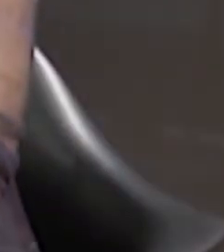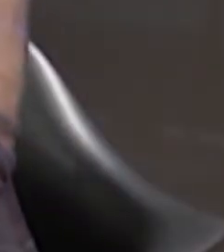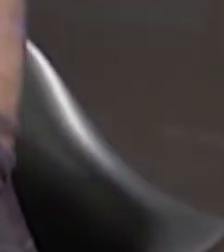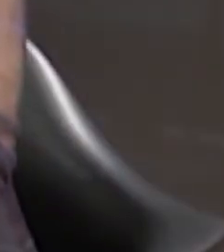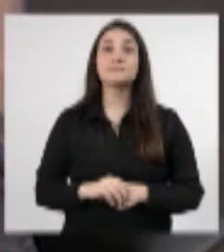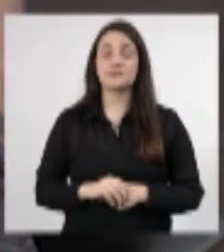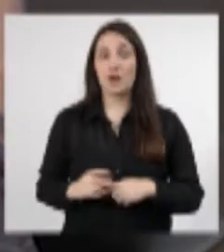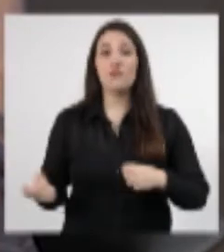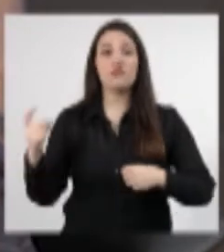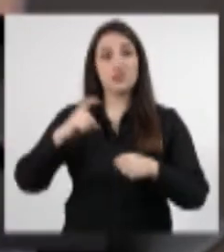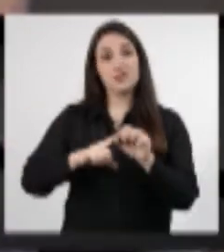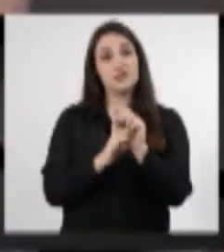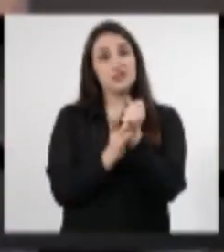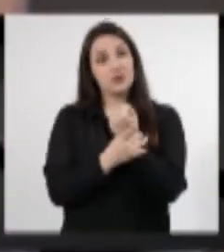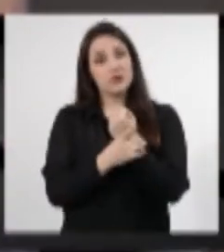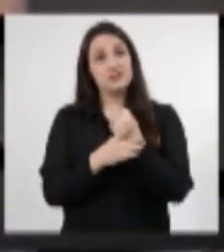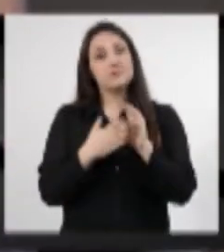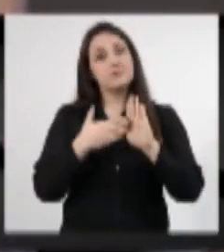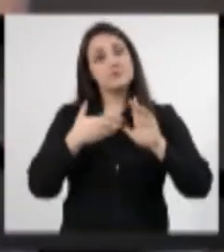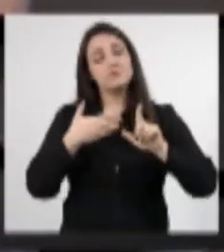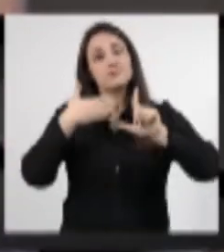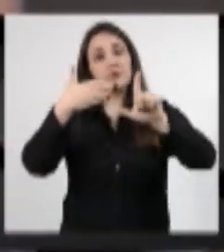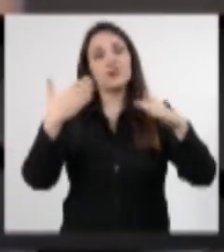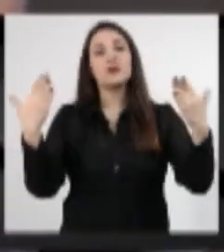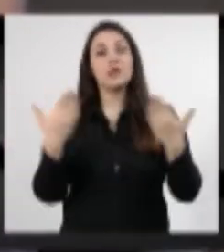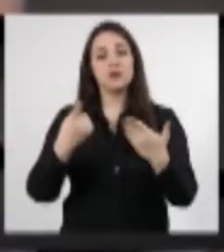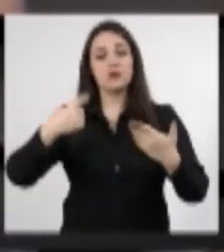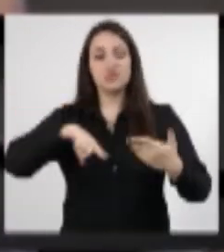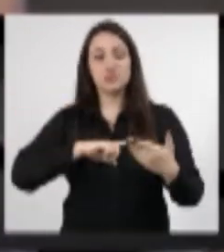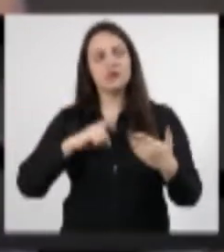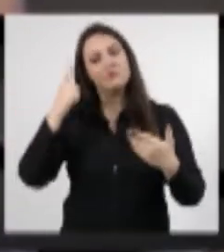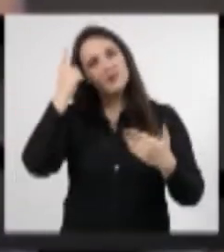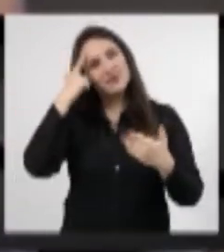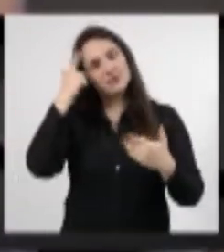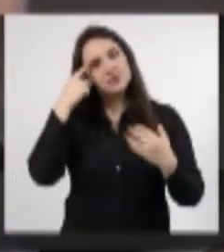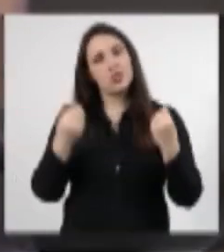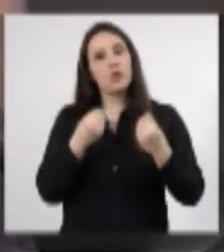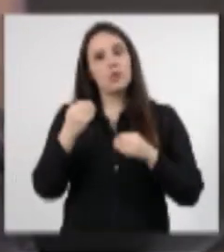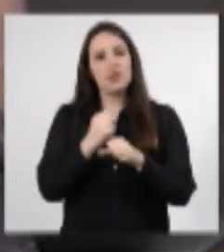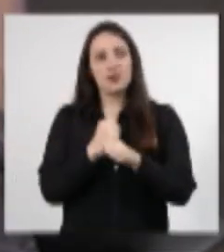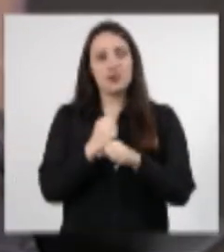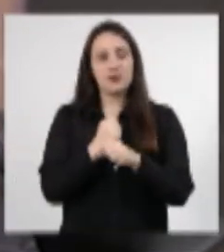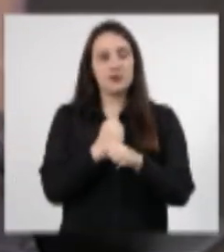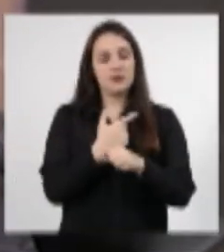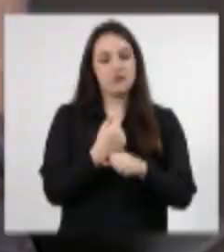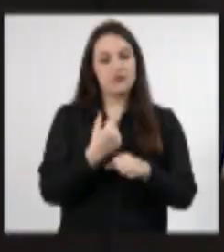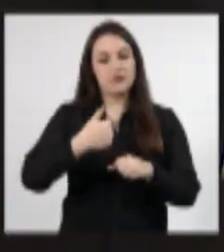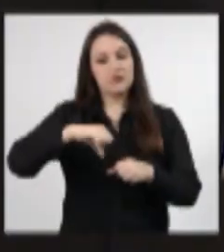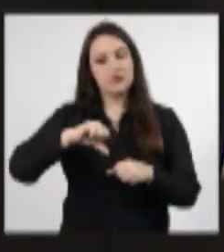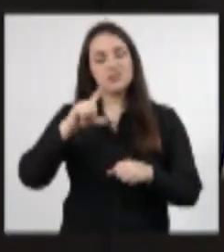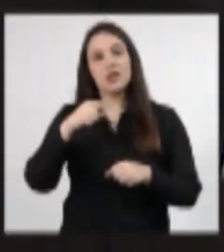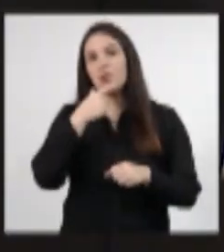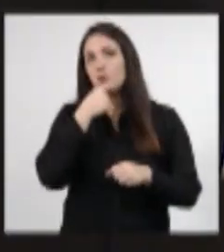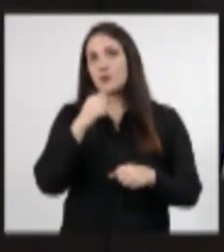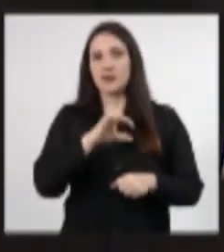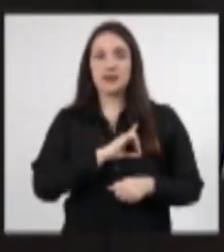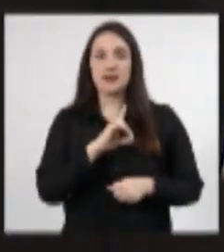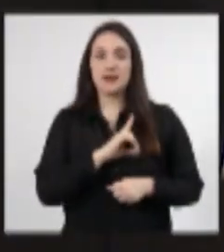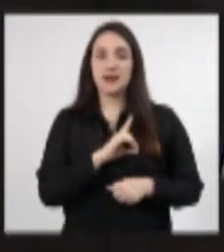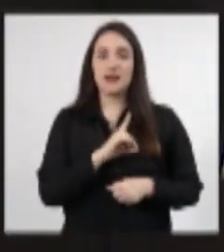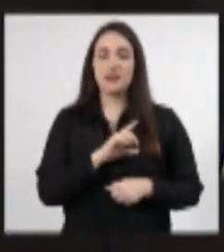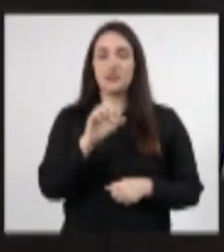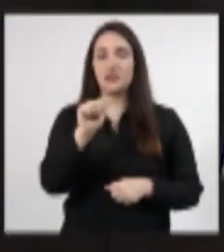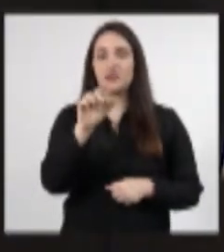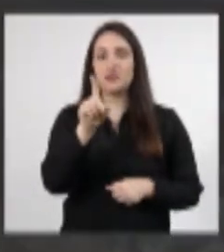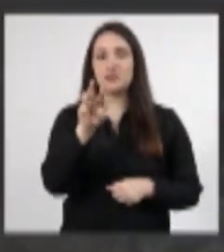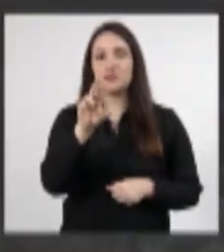De volta com Segurança em Pauta, hoje fazendo um balanço das ações da Polícia Civil em 2019 com o delegado-geral adjunto,